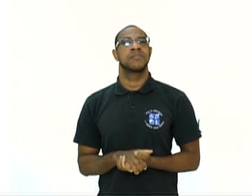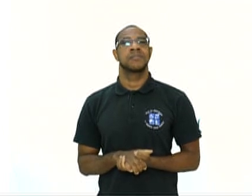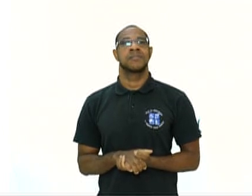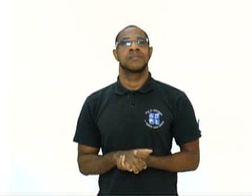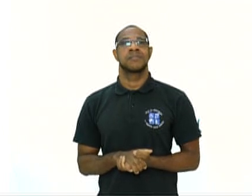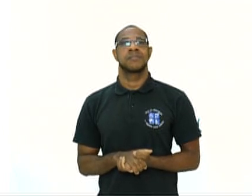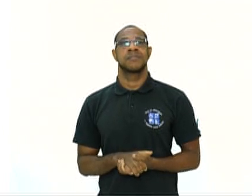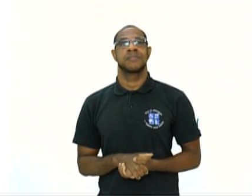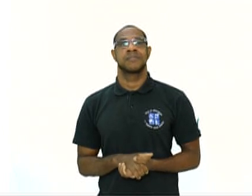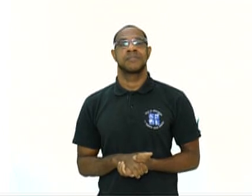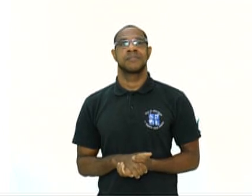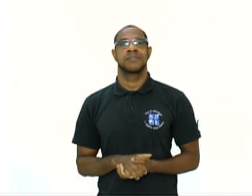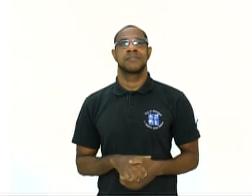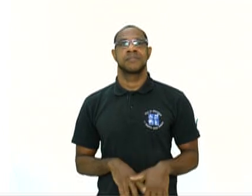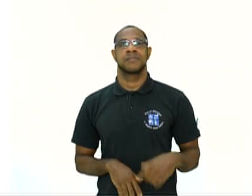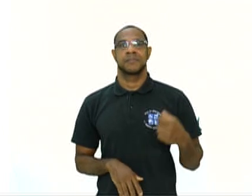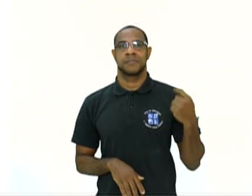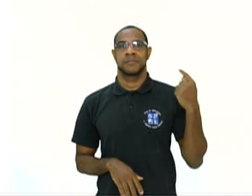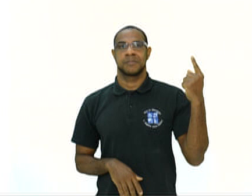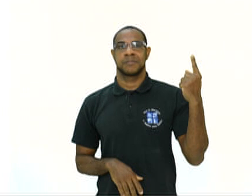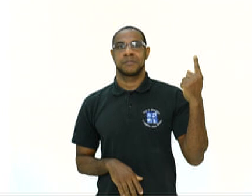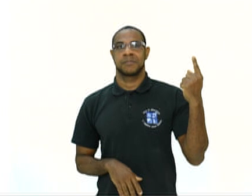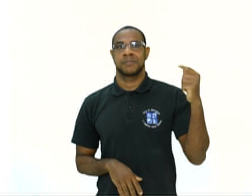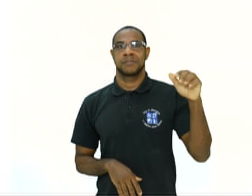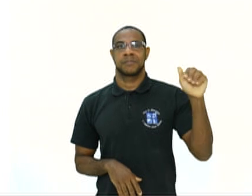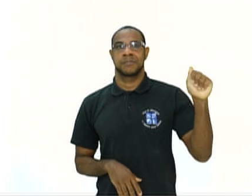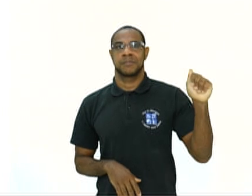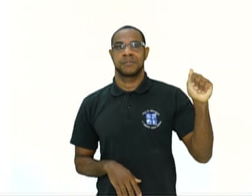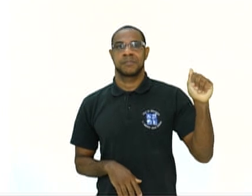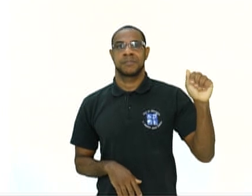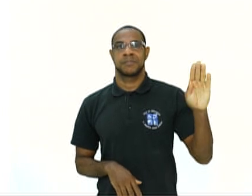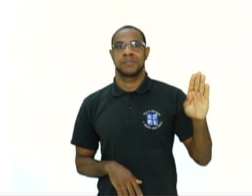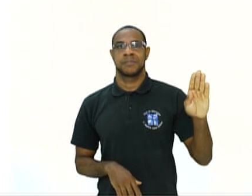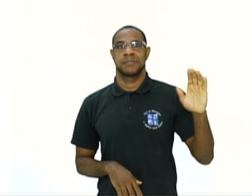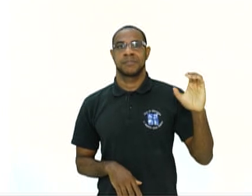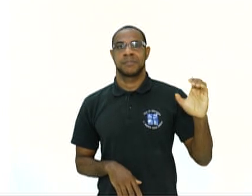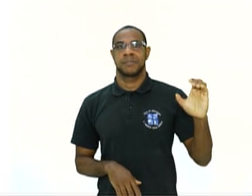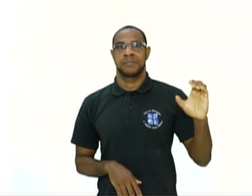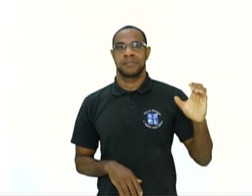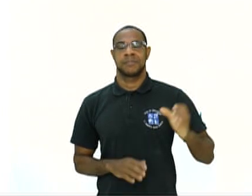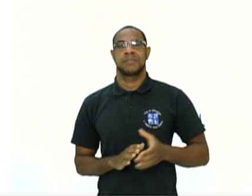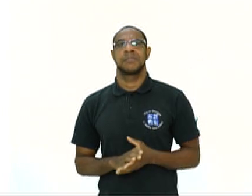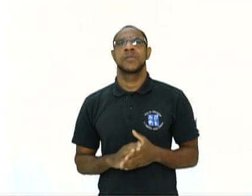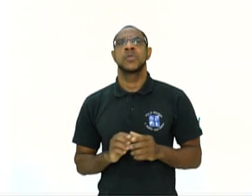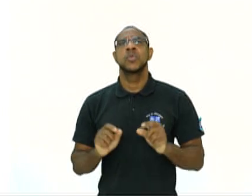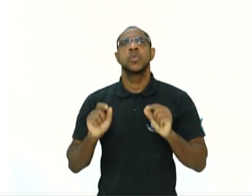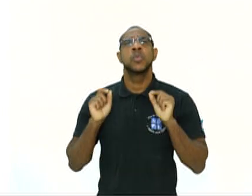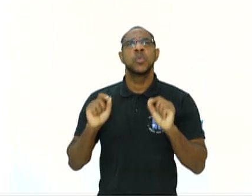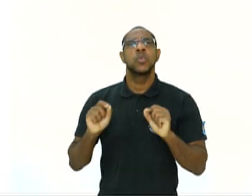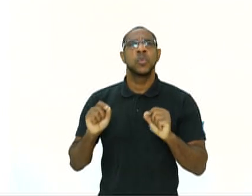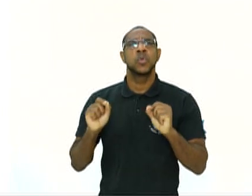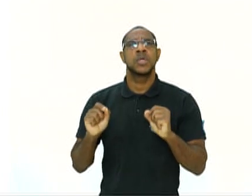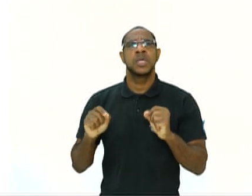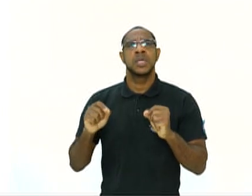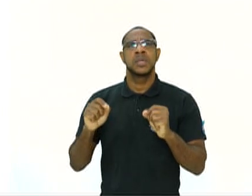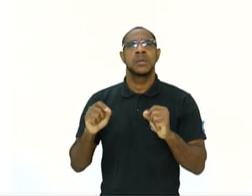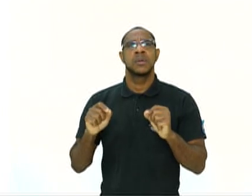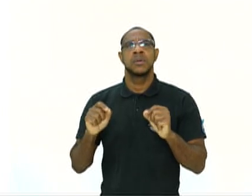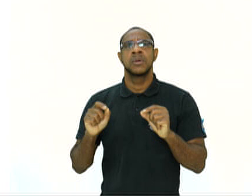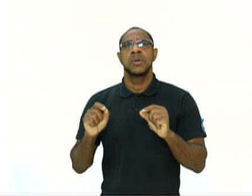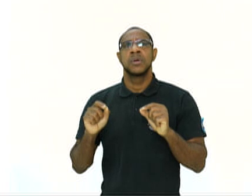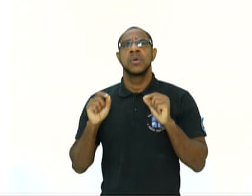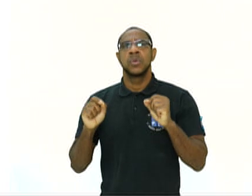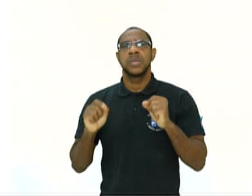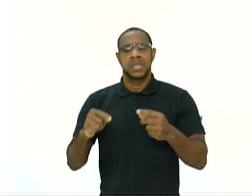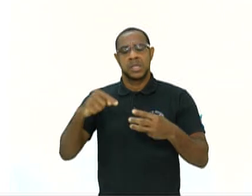B. Changed their hair color. C. Moved to another country. O que os três, o